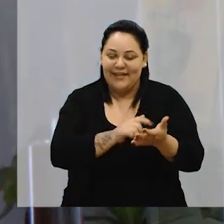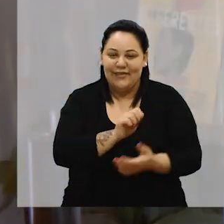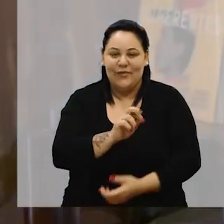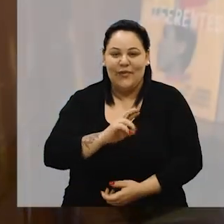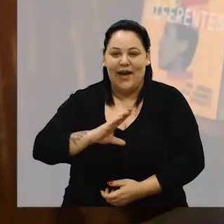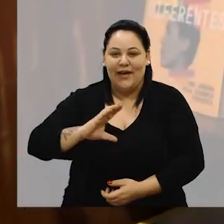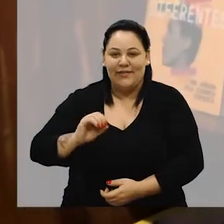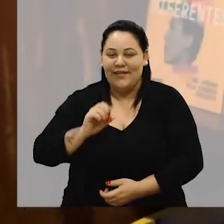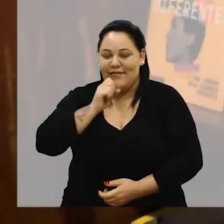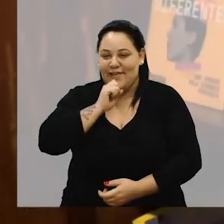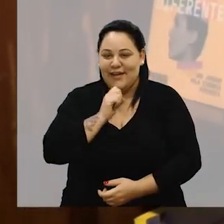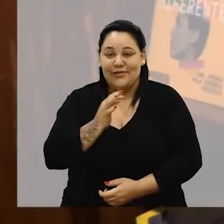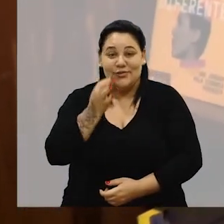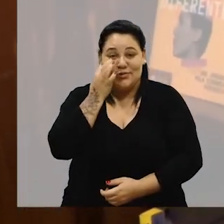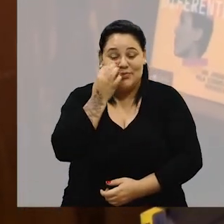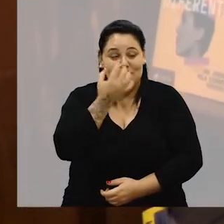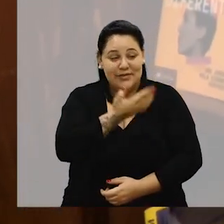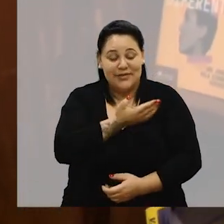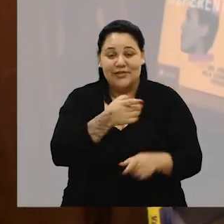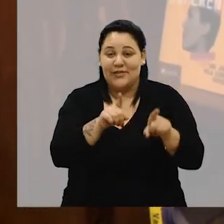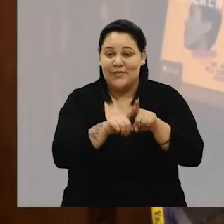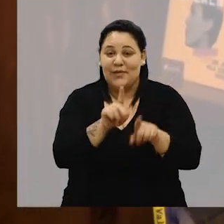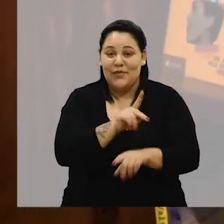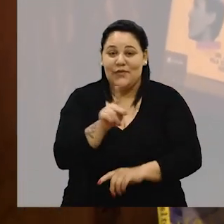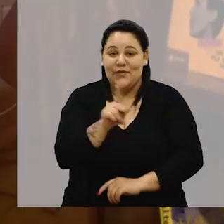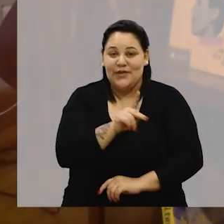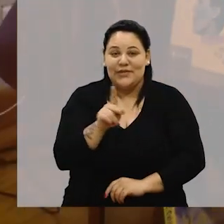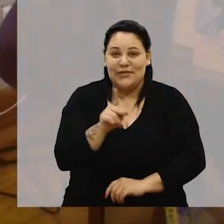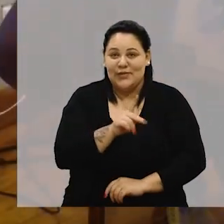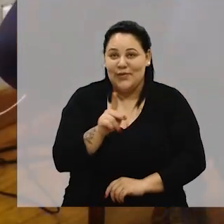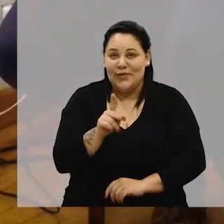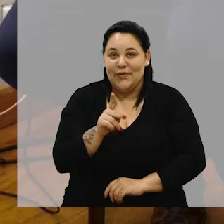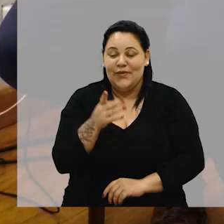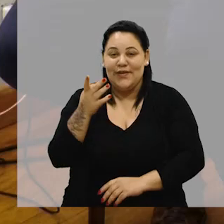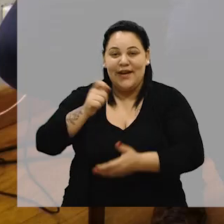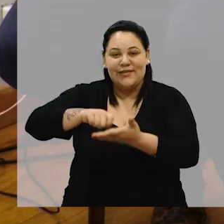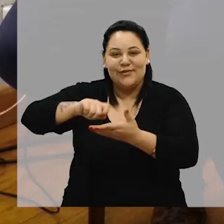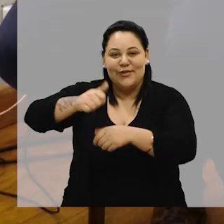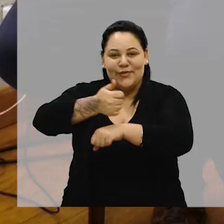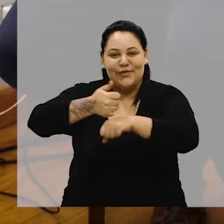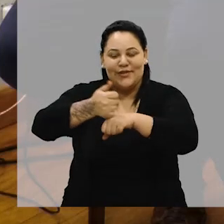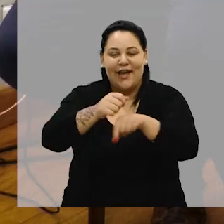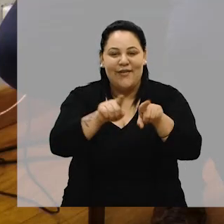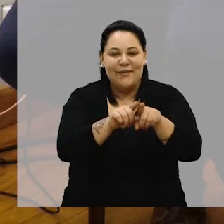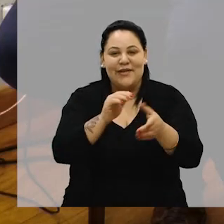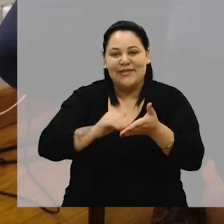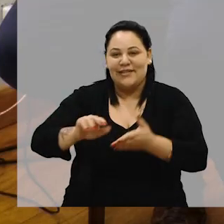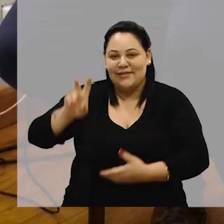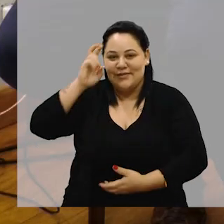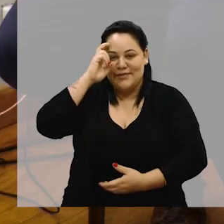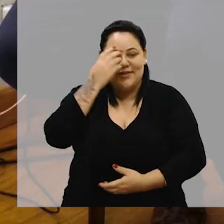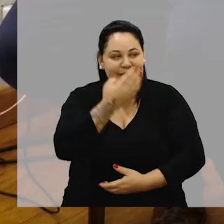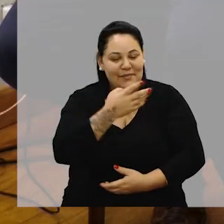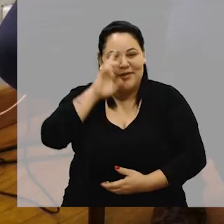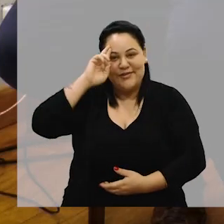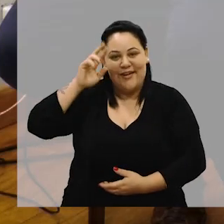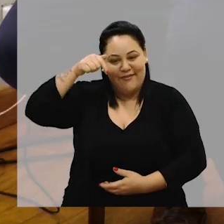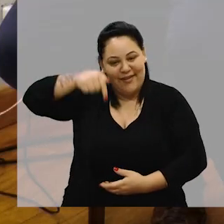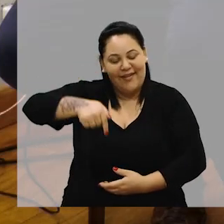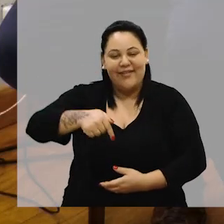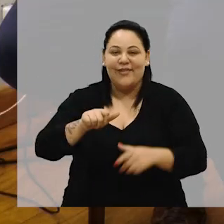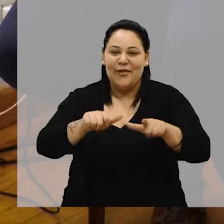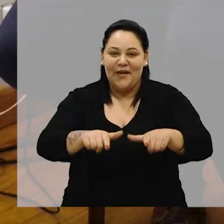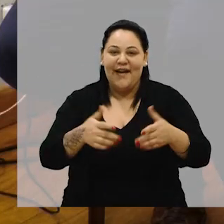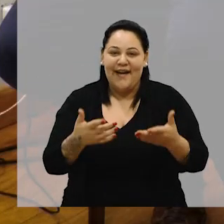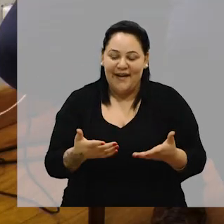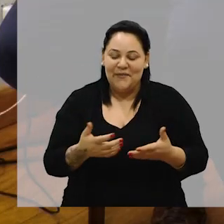Aqui conosco, professor Luiz Carlos Pons, escritora Maia Falck, secretária da Cultura Magali Quadros e proprietário da livraria do